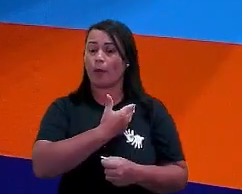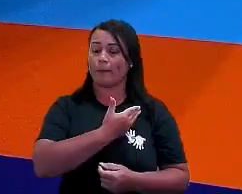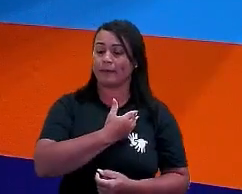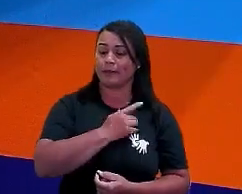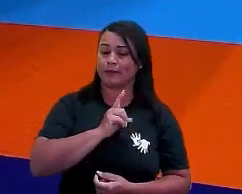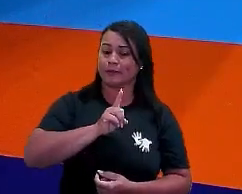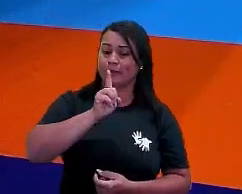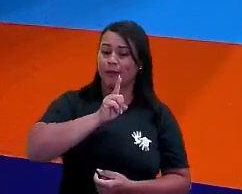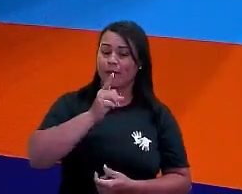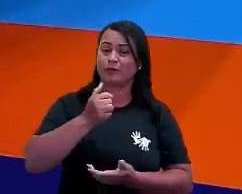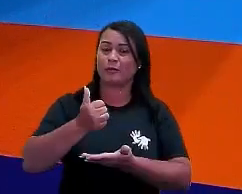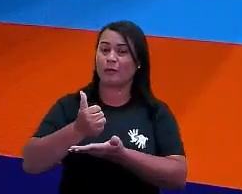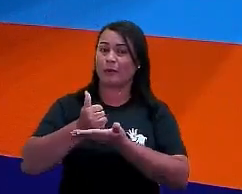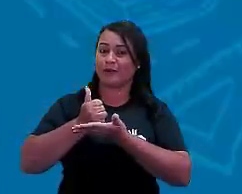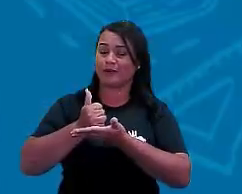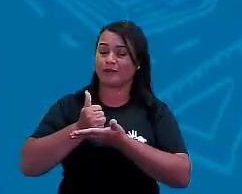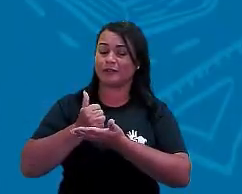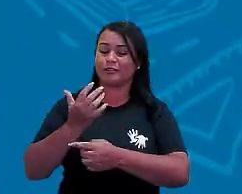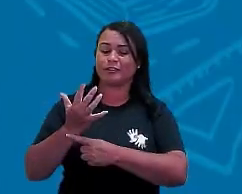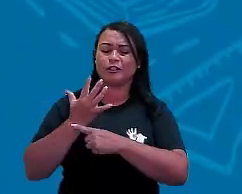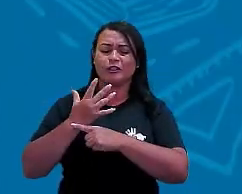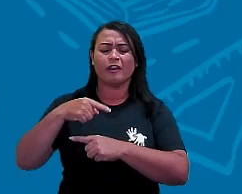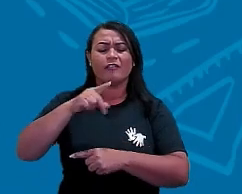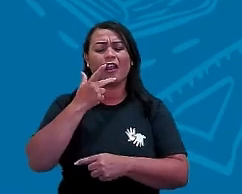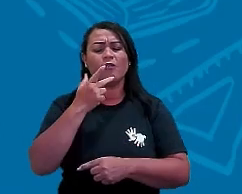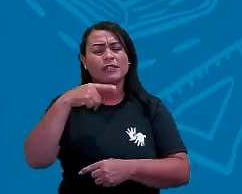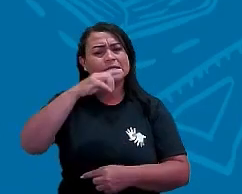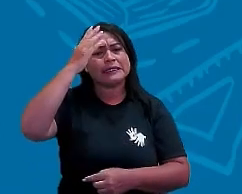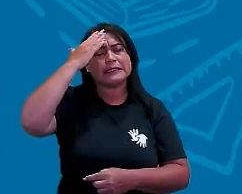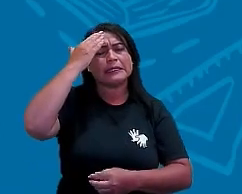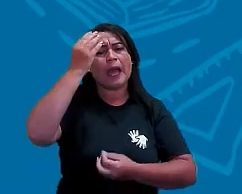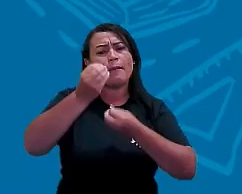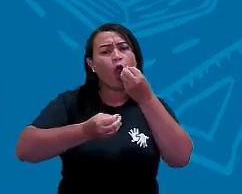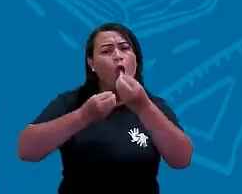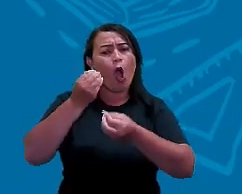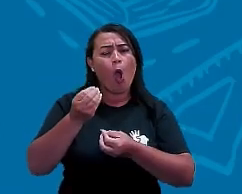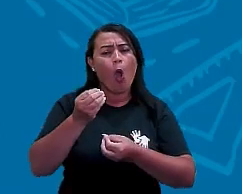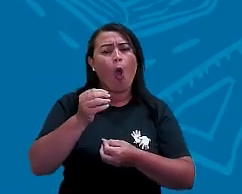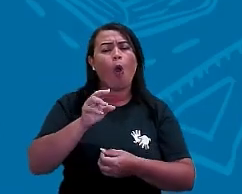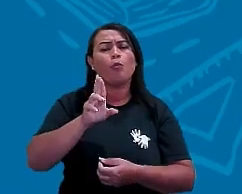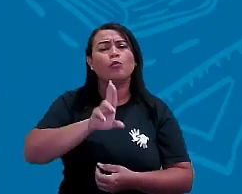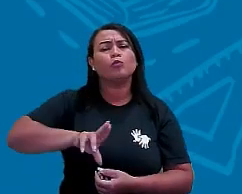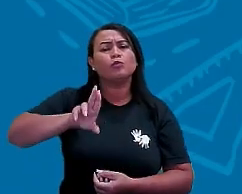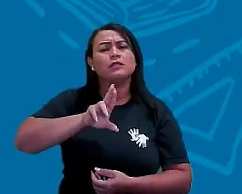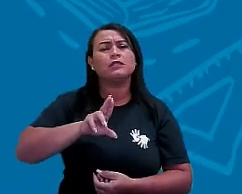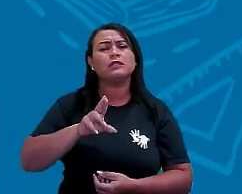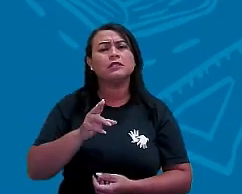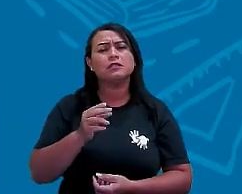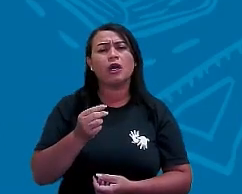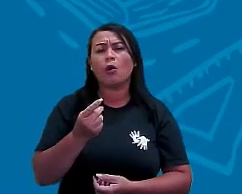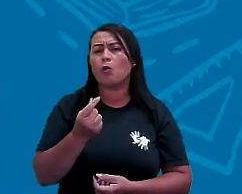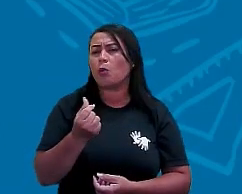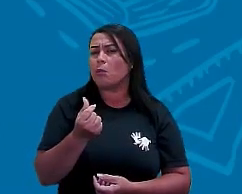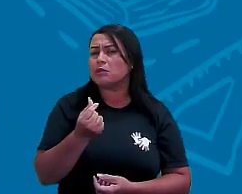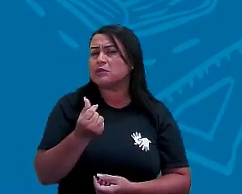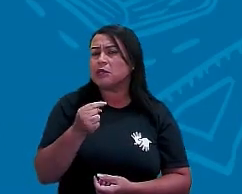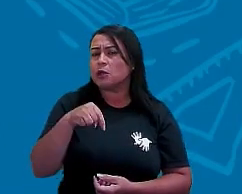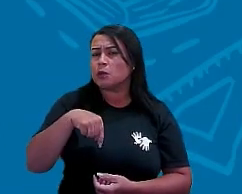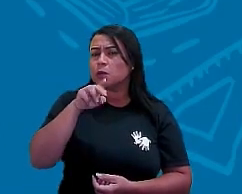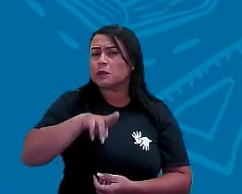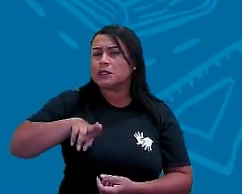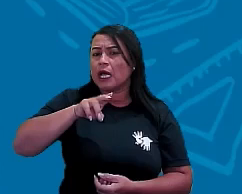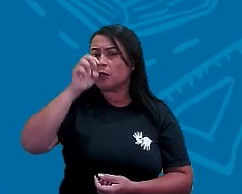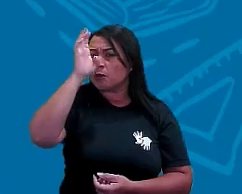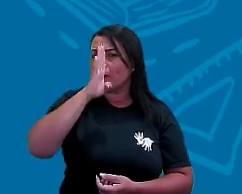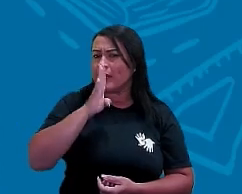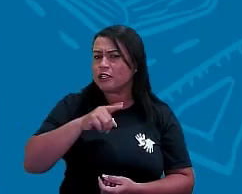nos ajudar e ele diz assim: você sabe como se chama o dinheiro utilizado no Brasil? E aí? Será que